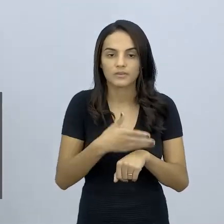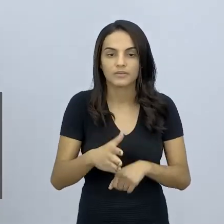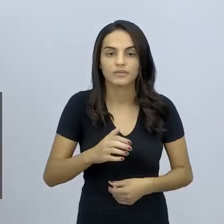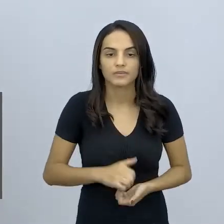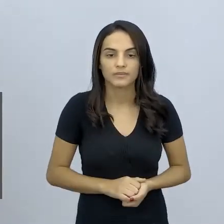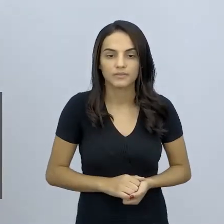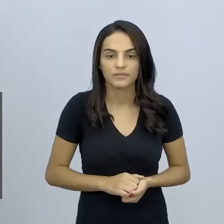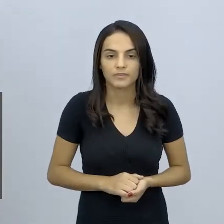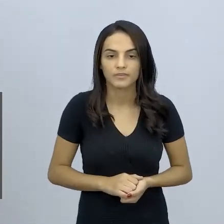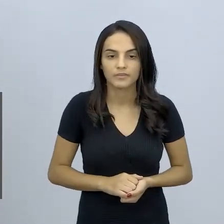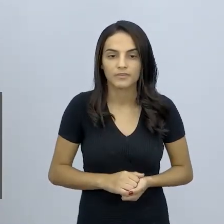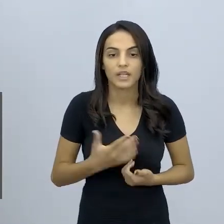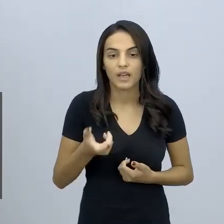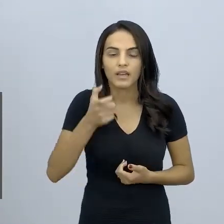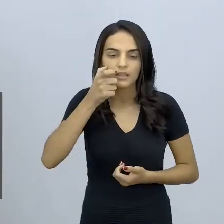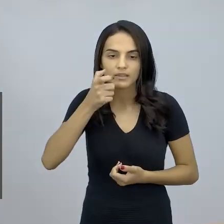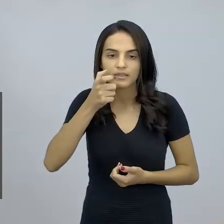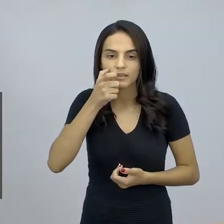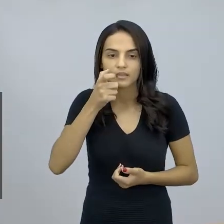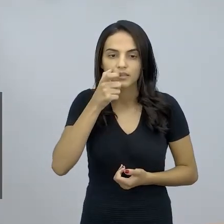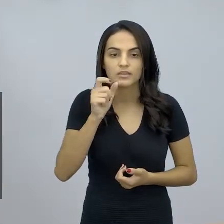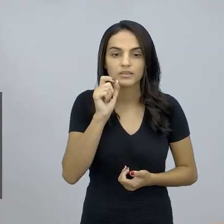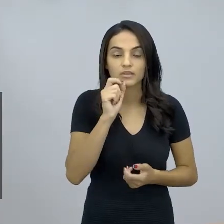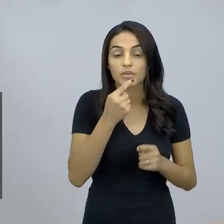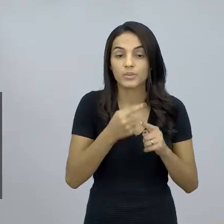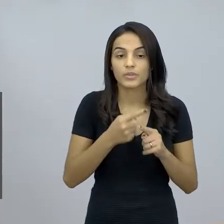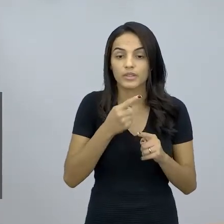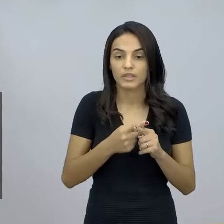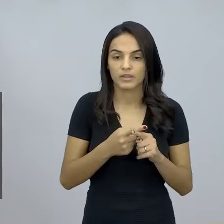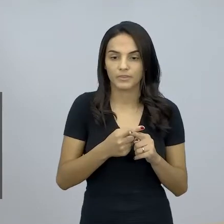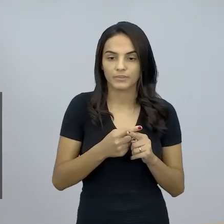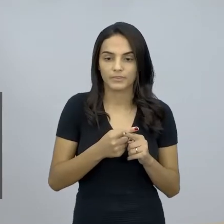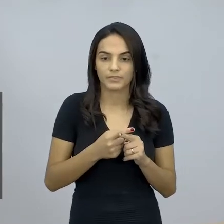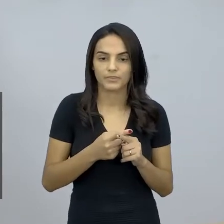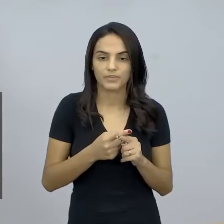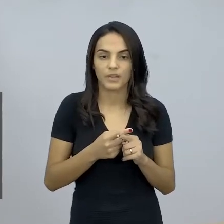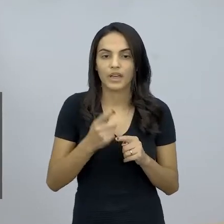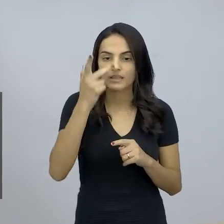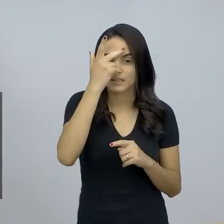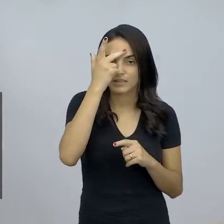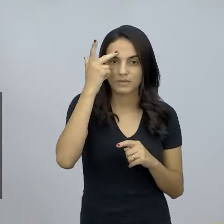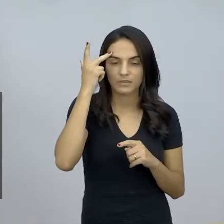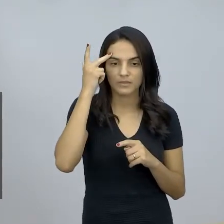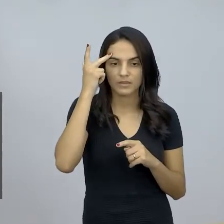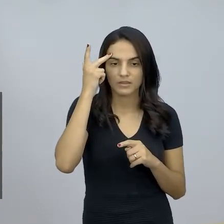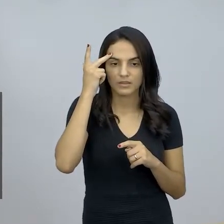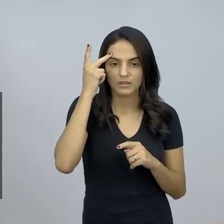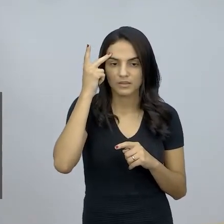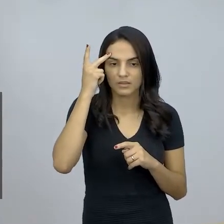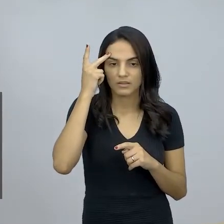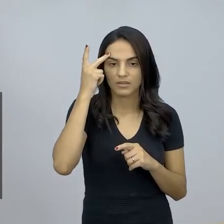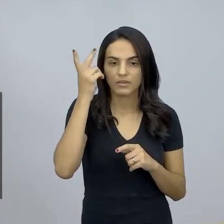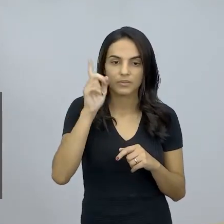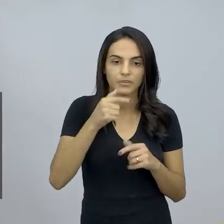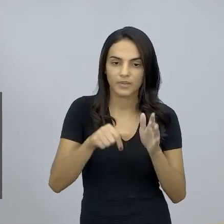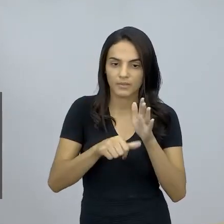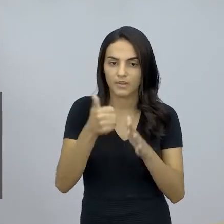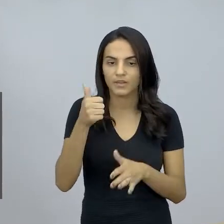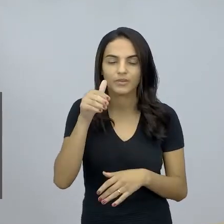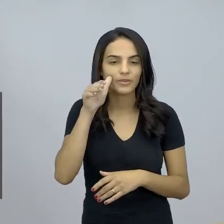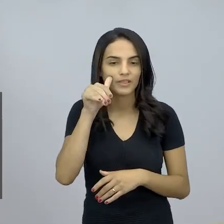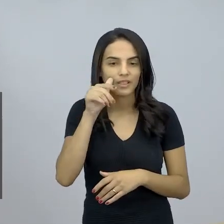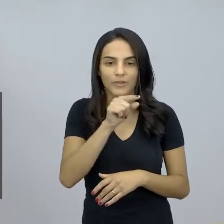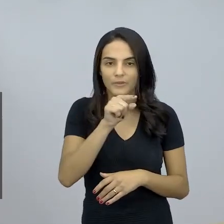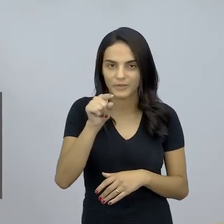né? É interessante porque as pessoas de pronto, primeiro, como